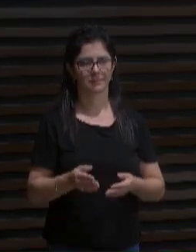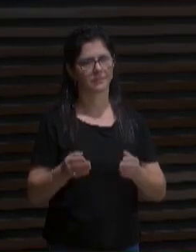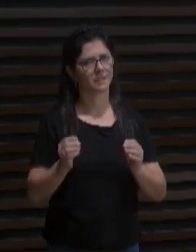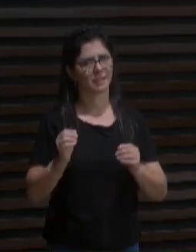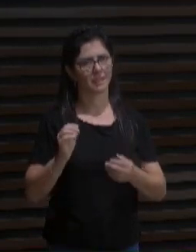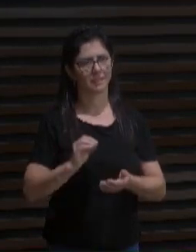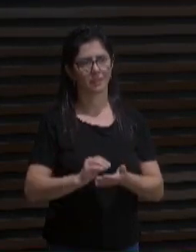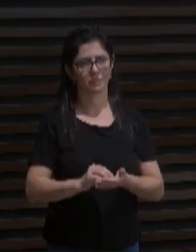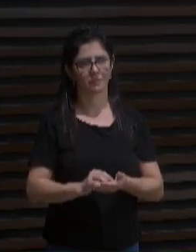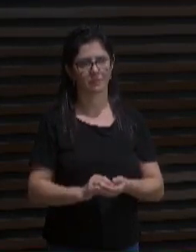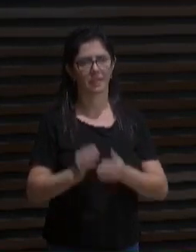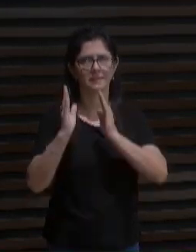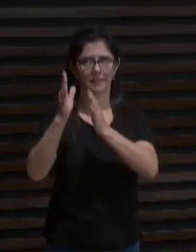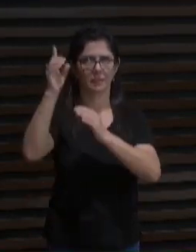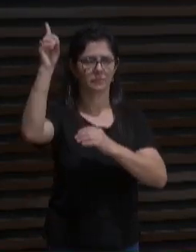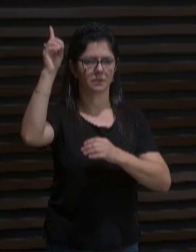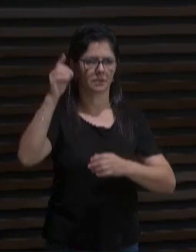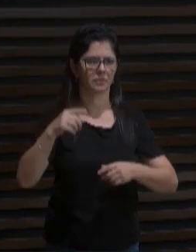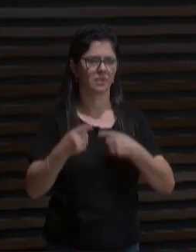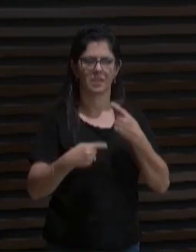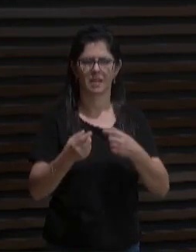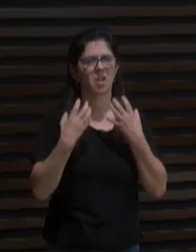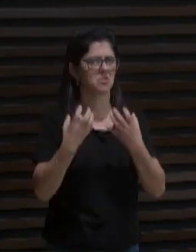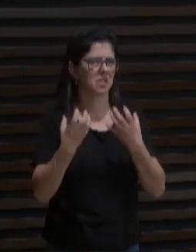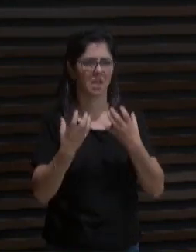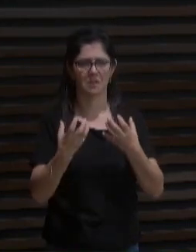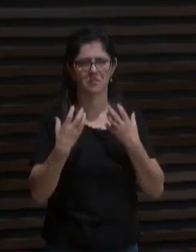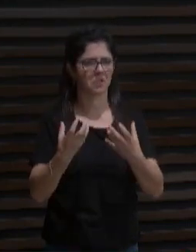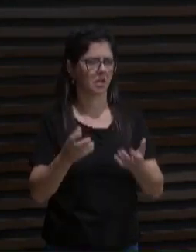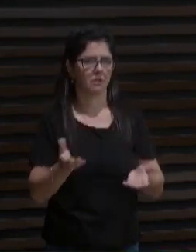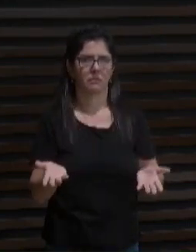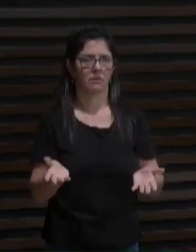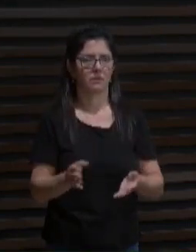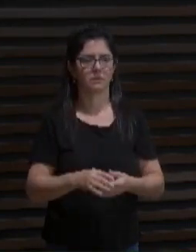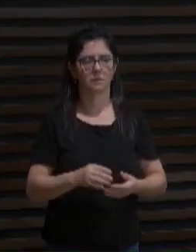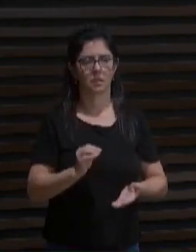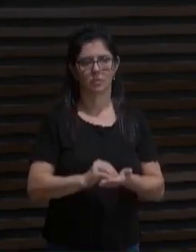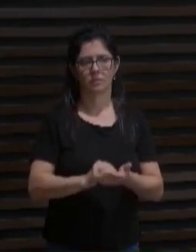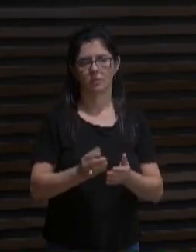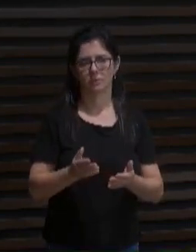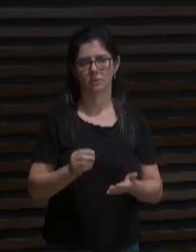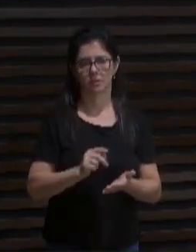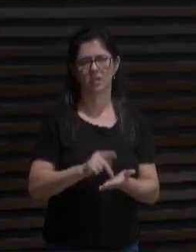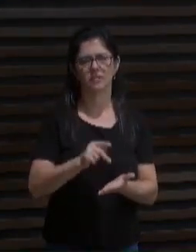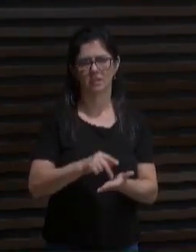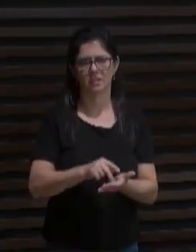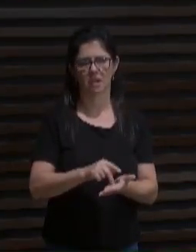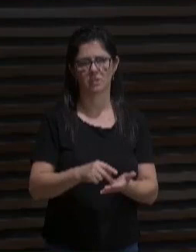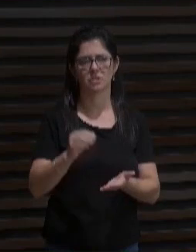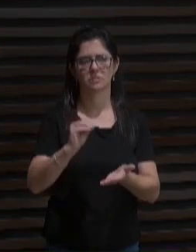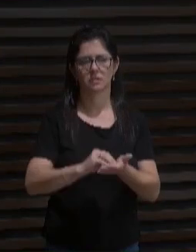eu quero entregar. Eu quero não está entregando. Eu entrego. Isso é como